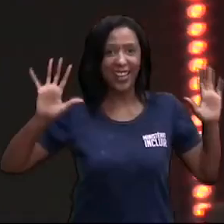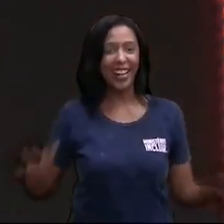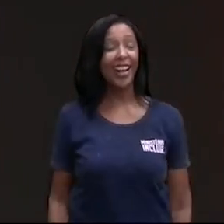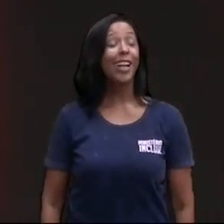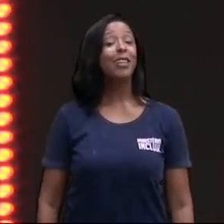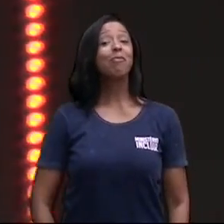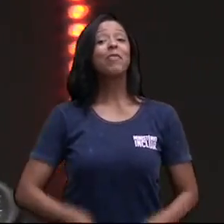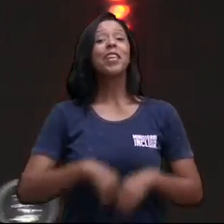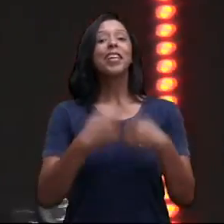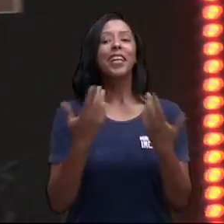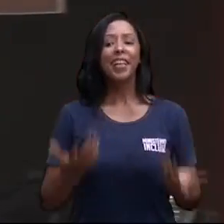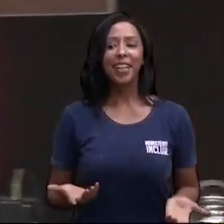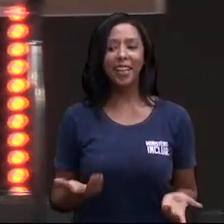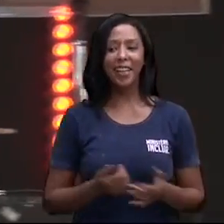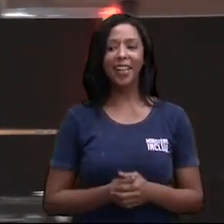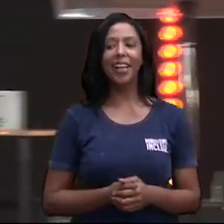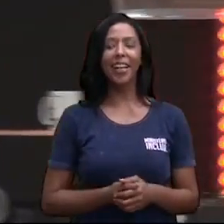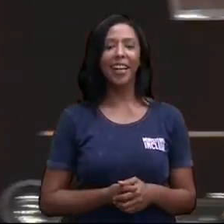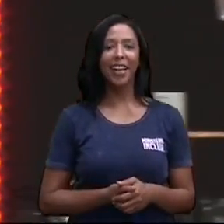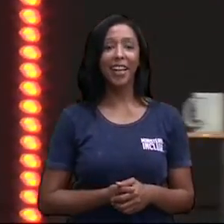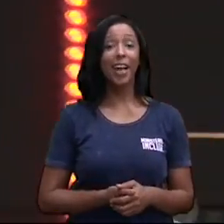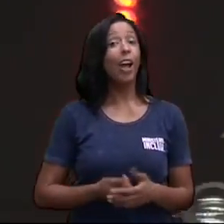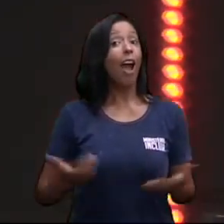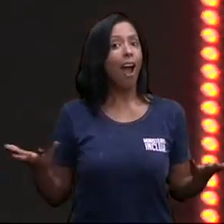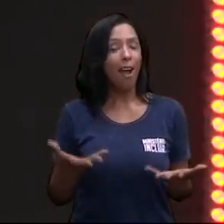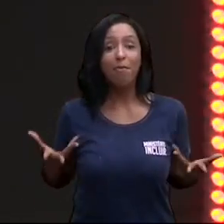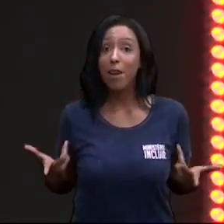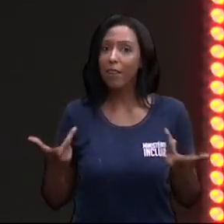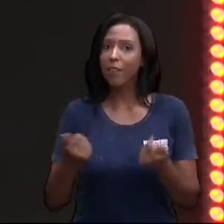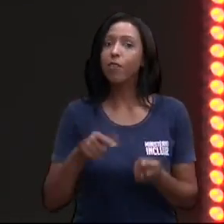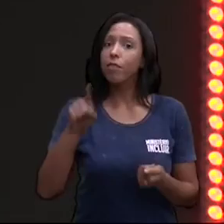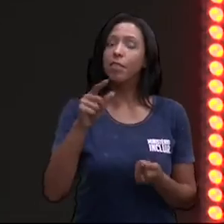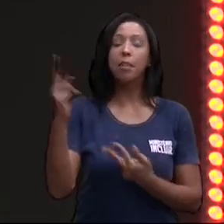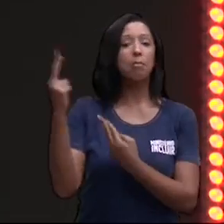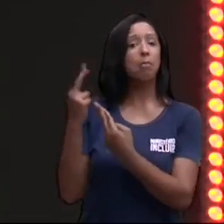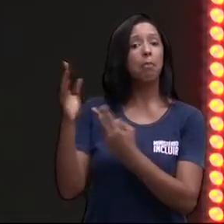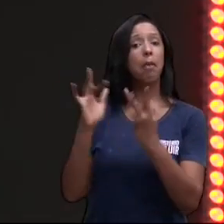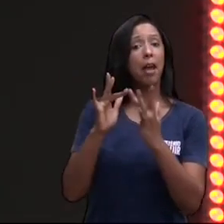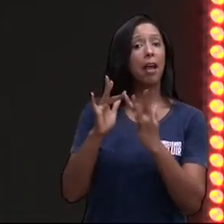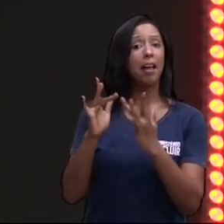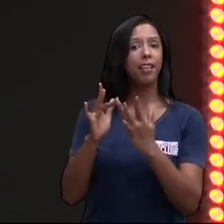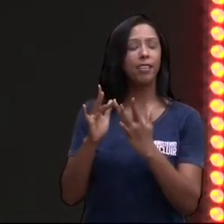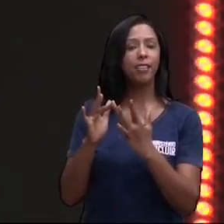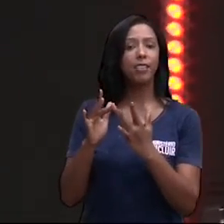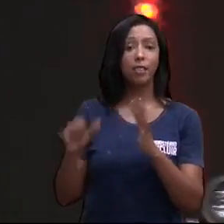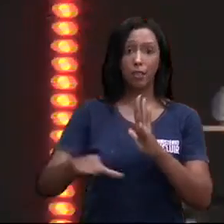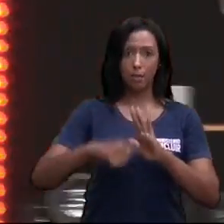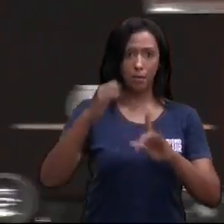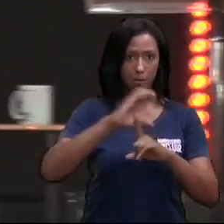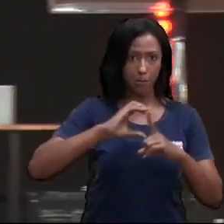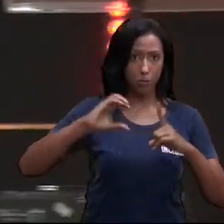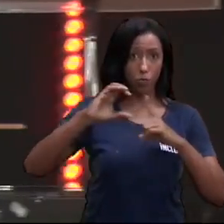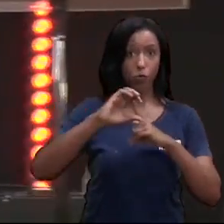então gente que coisa maravilhosa você interagir bom e no primeiro culto